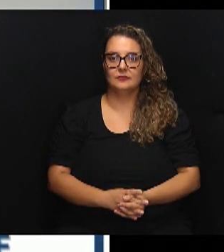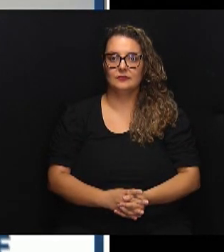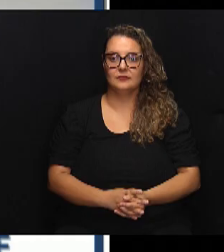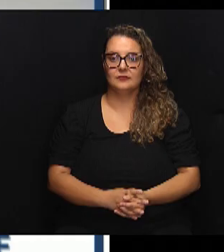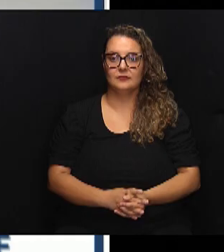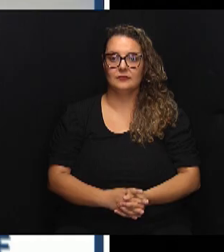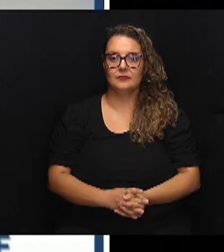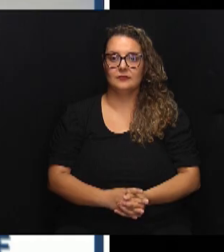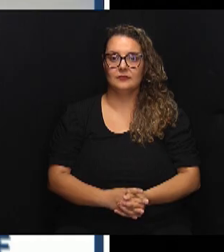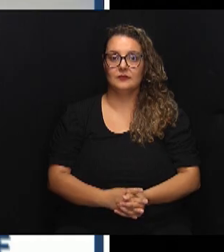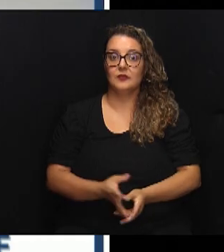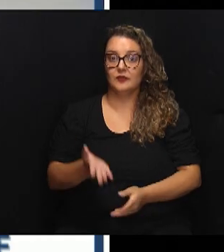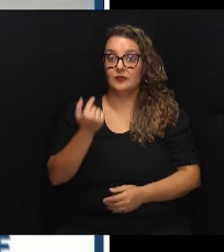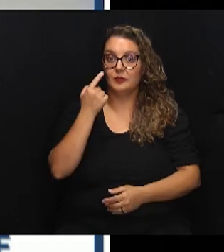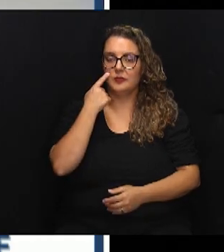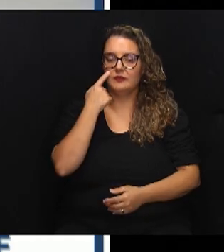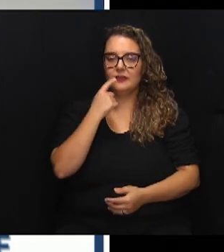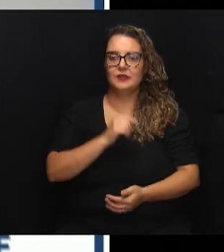Vamos lá.